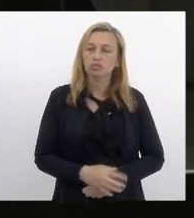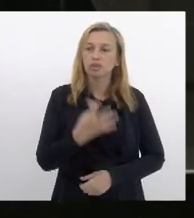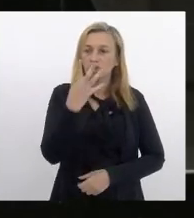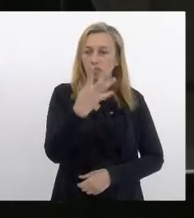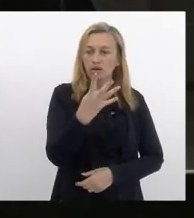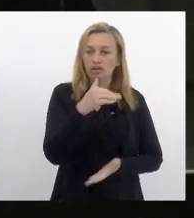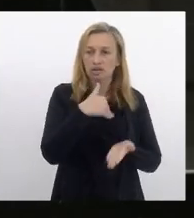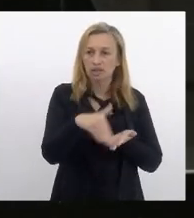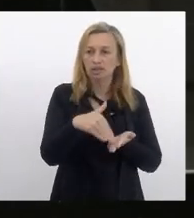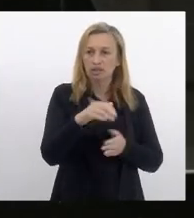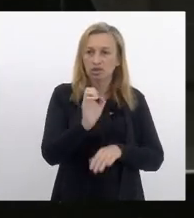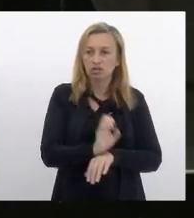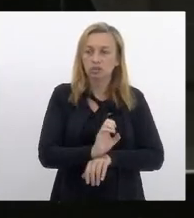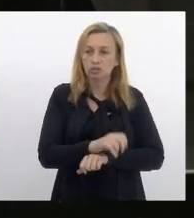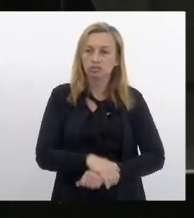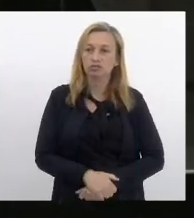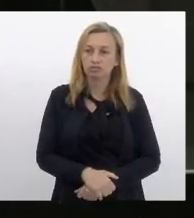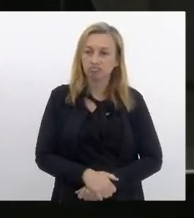secretários estaduais.